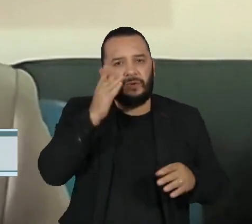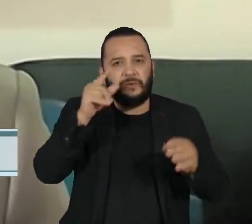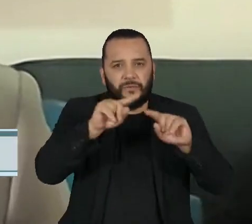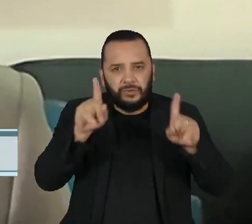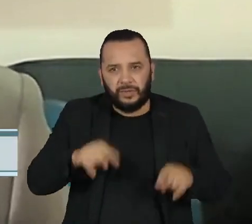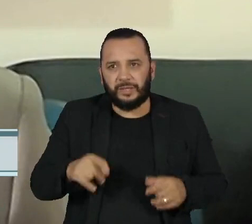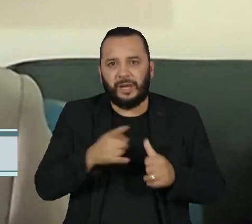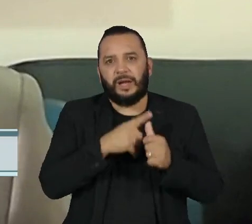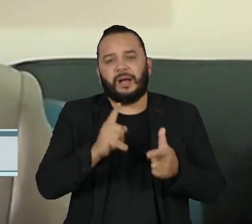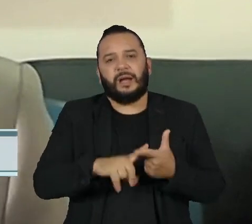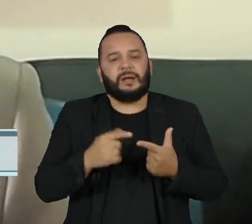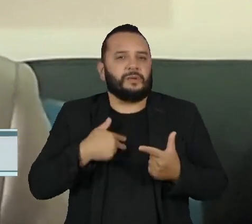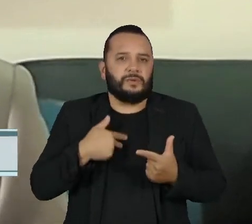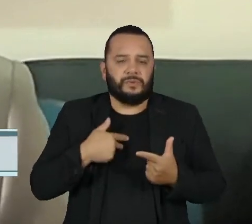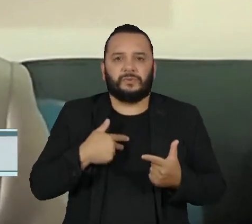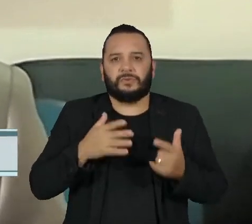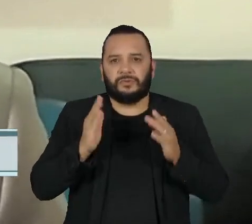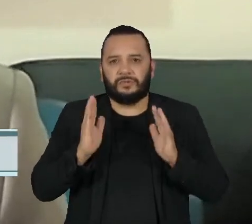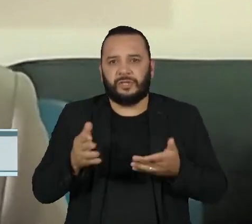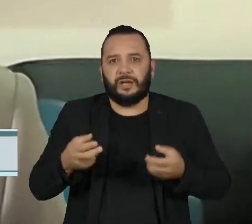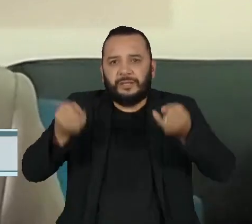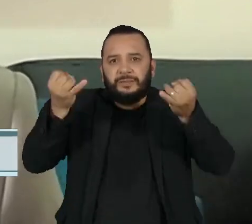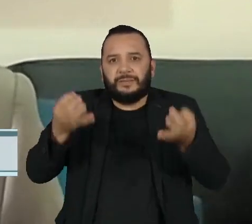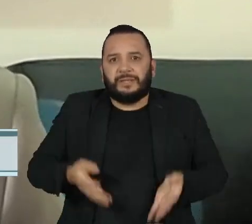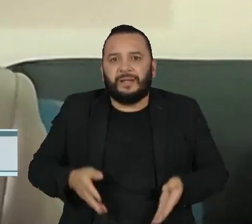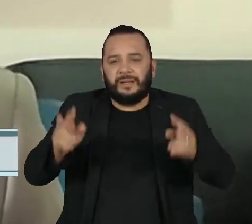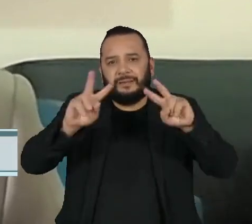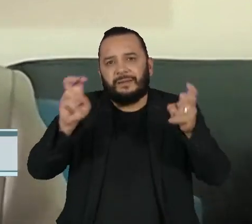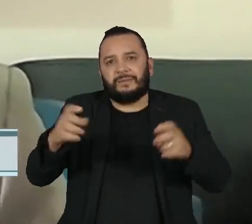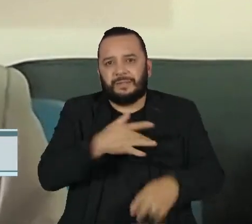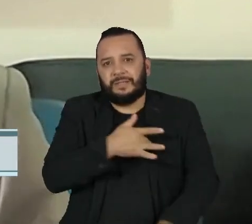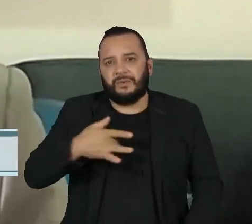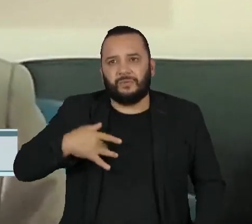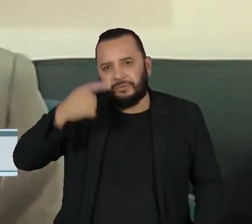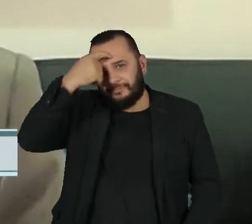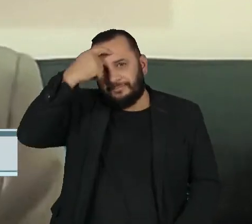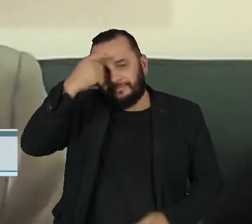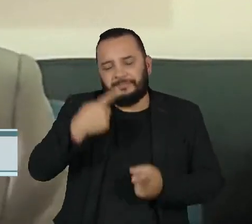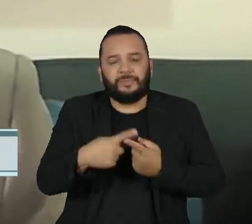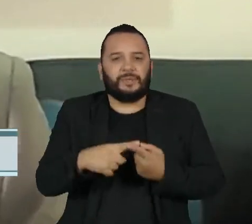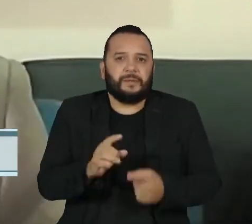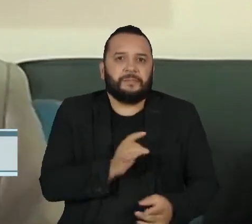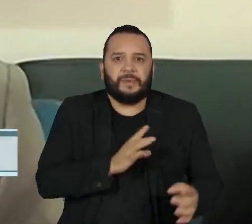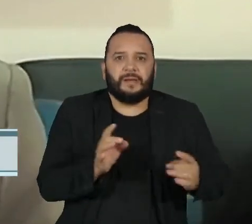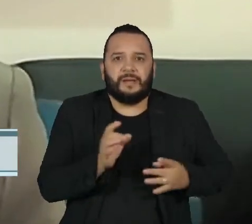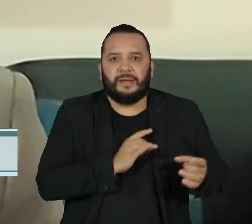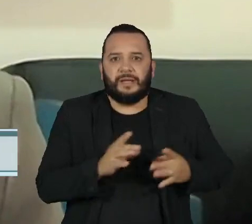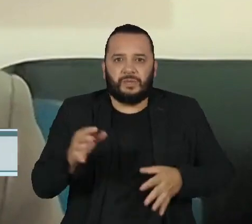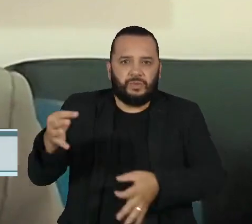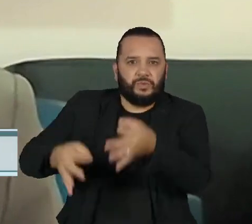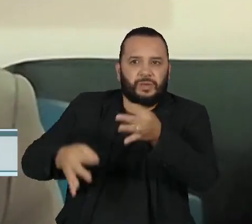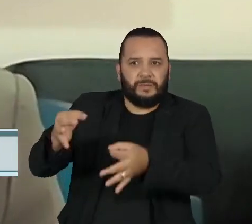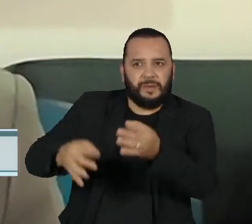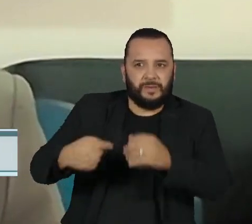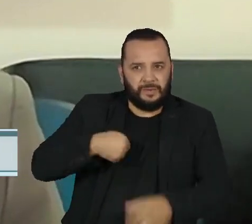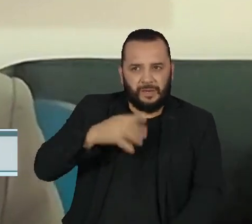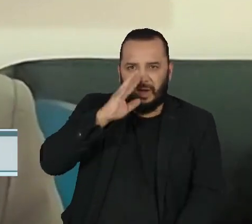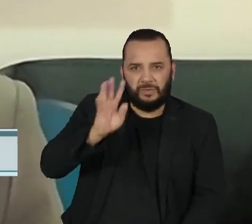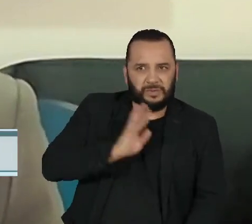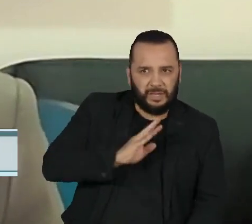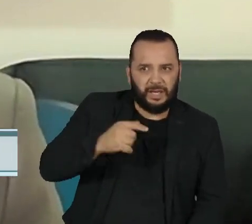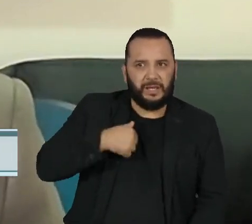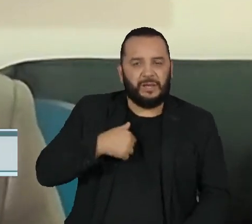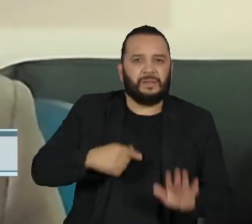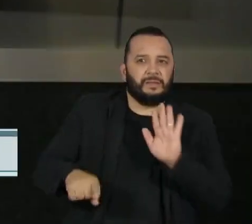daquela colaboradora abrir sobre uma situação de saúde mental, pelo medo de haver algum tipo de julgamento, algum impacto negativo.